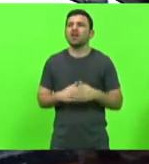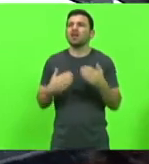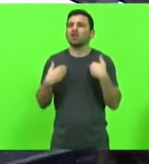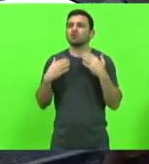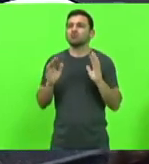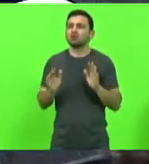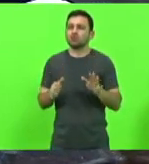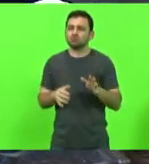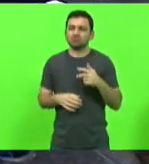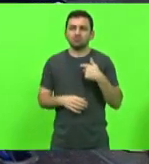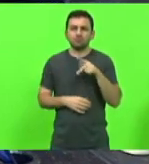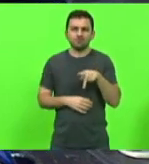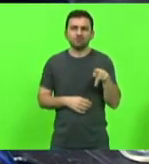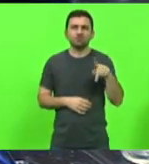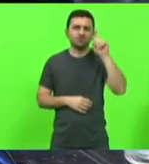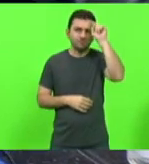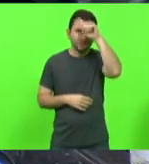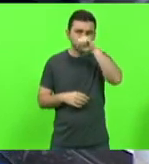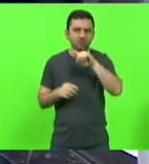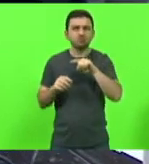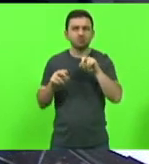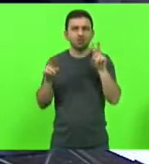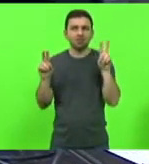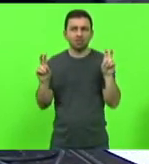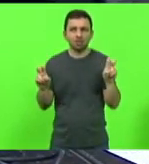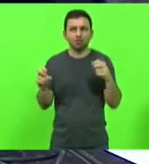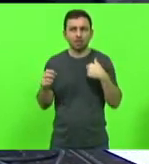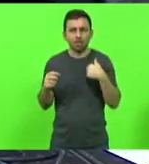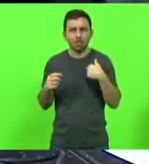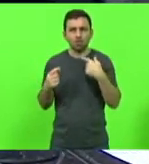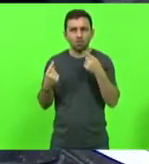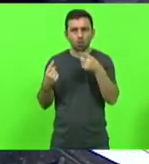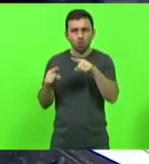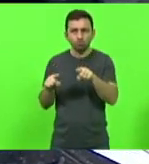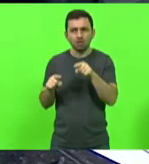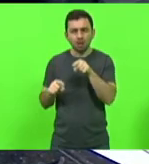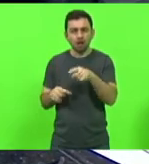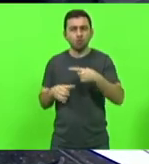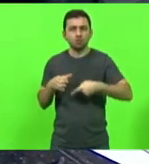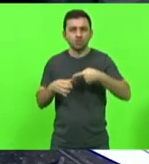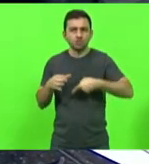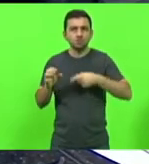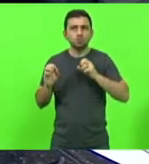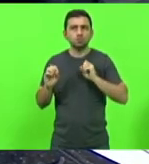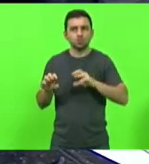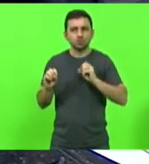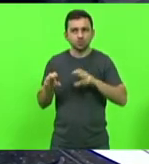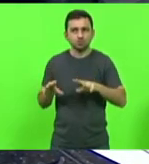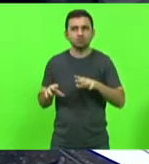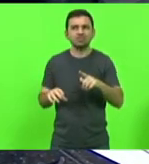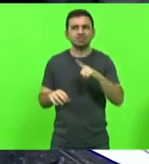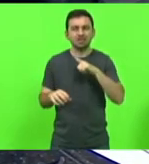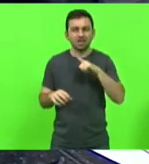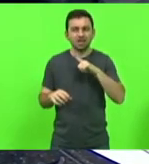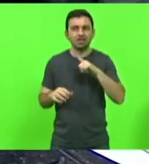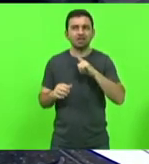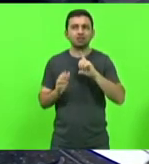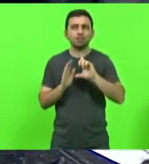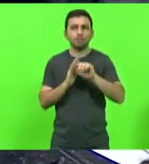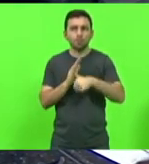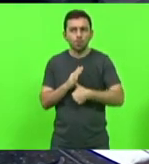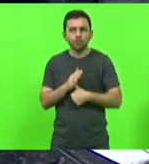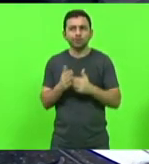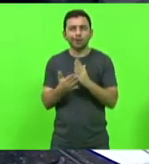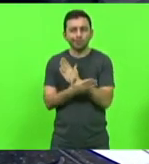difícil, então fiz um posicionamento contrário forte na comissão de educação. Houve depois algumas